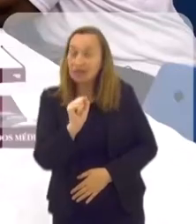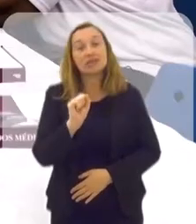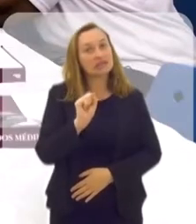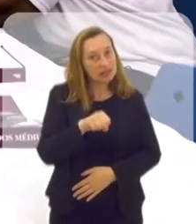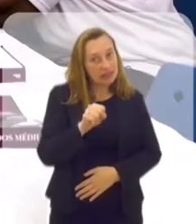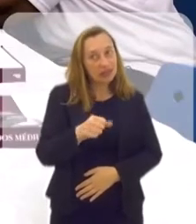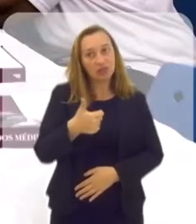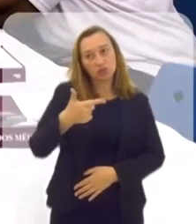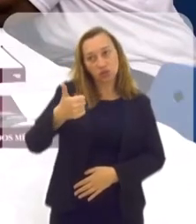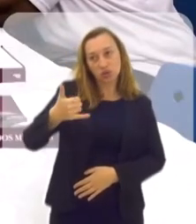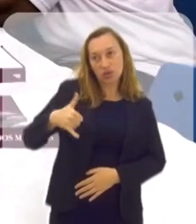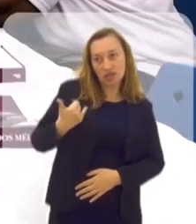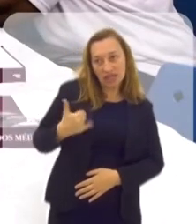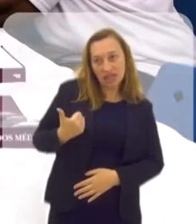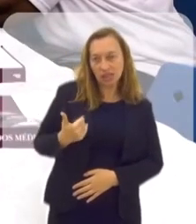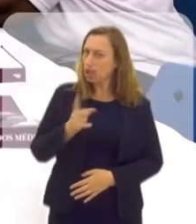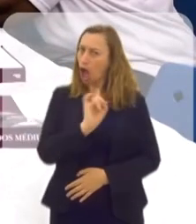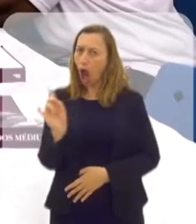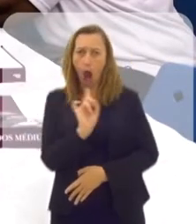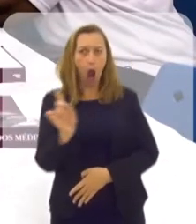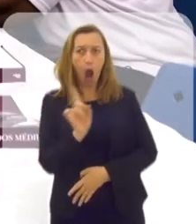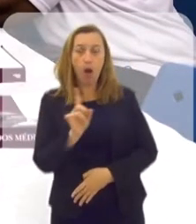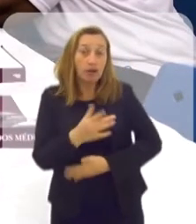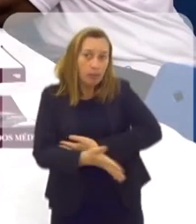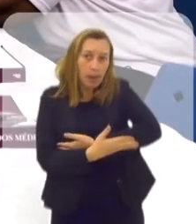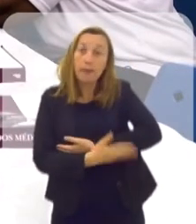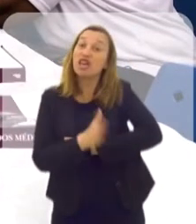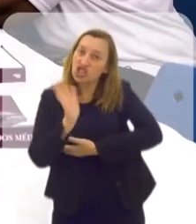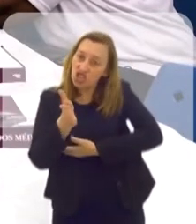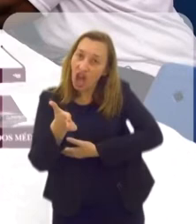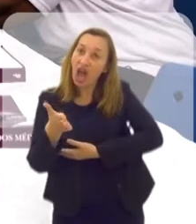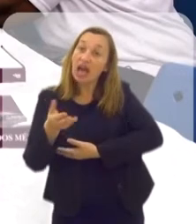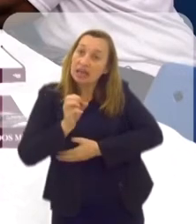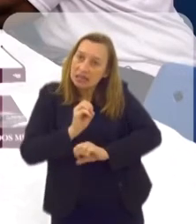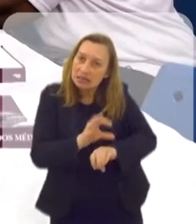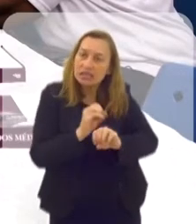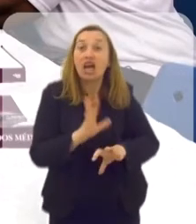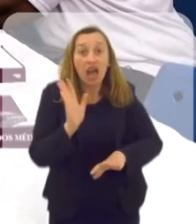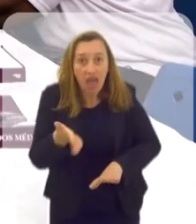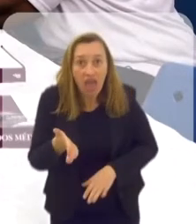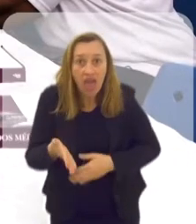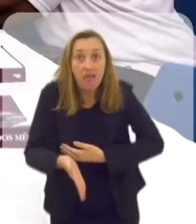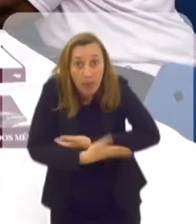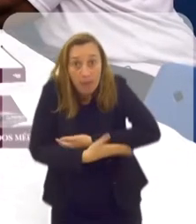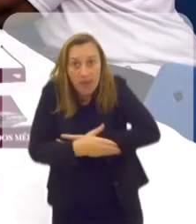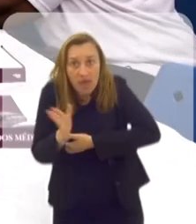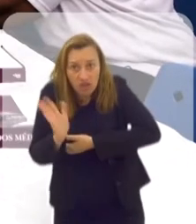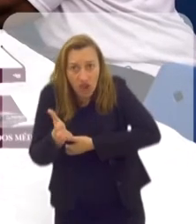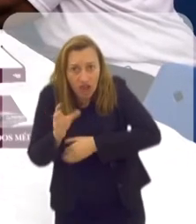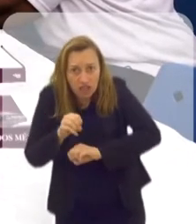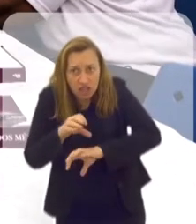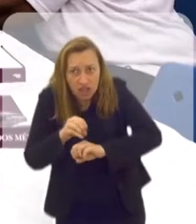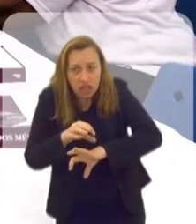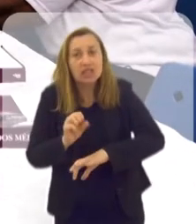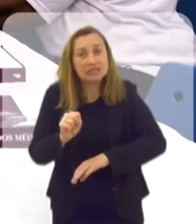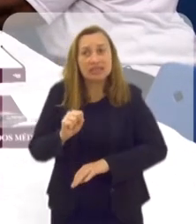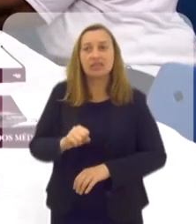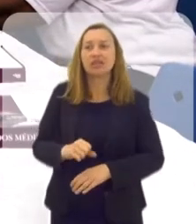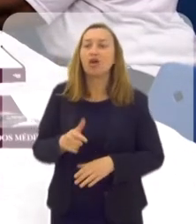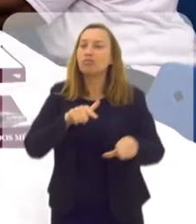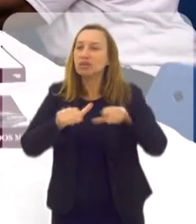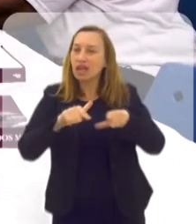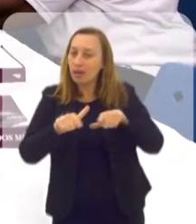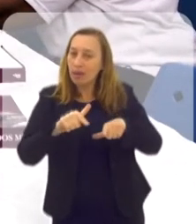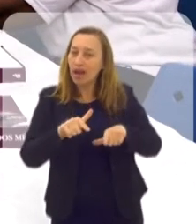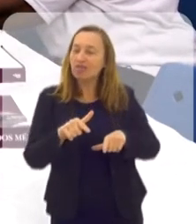aprender, começa a aprender. a partir dos 12 anos. Não, a gente desde bebê. Desde bebê. Desde bebê? Desde Como bebê. assim? Desde Nós temos